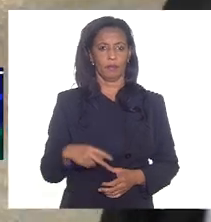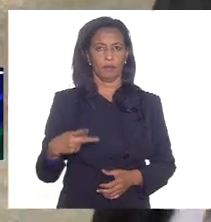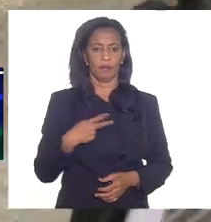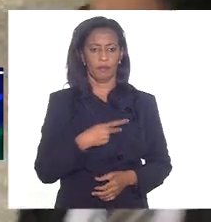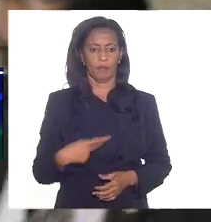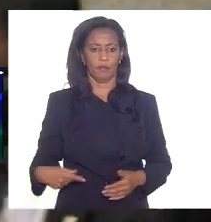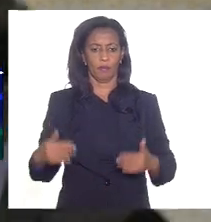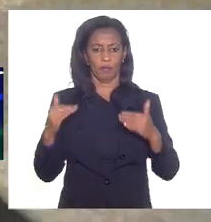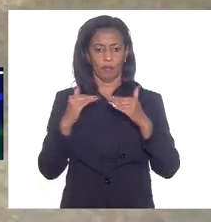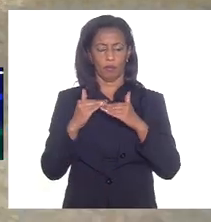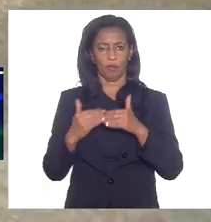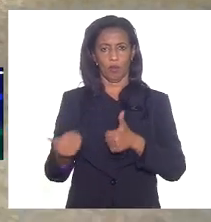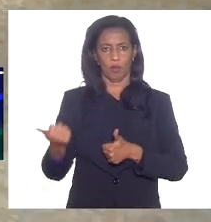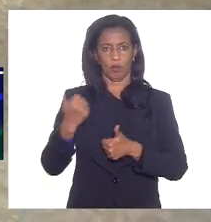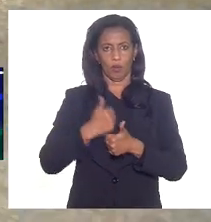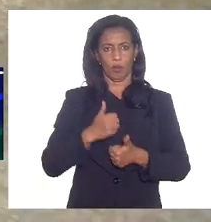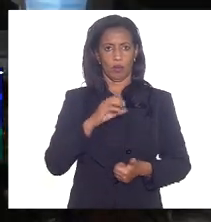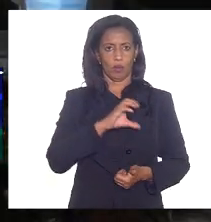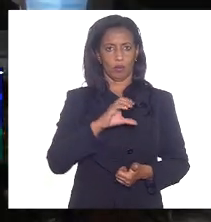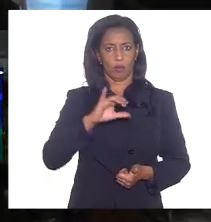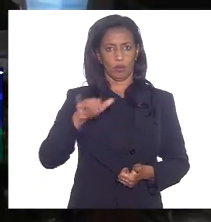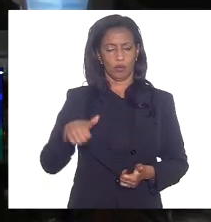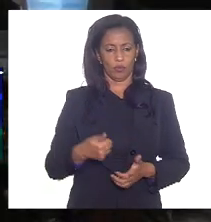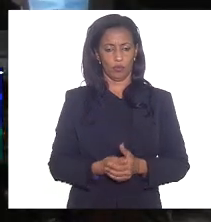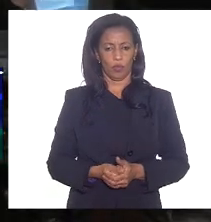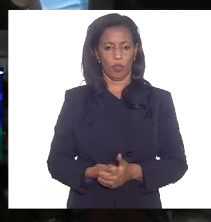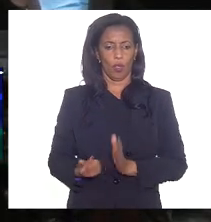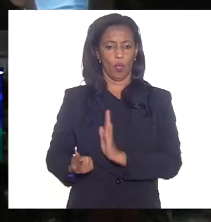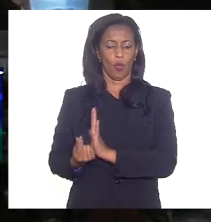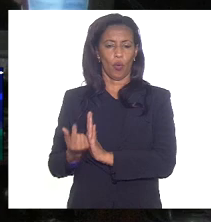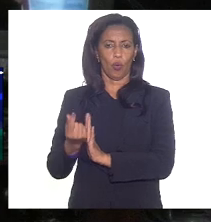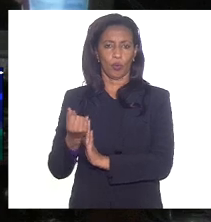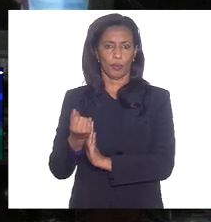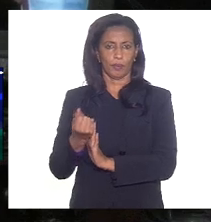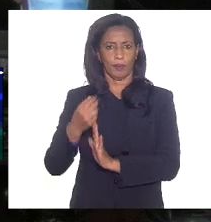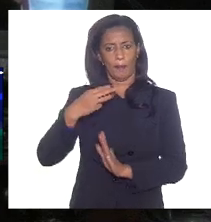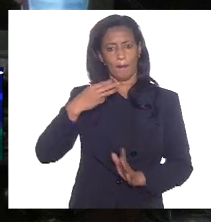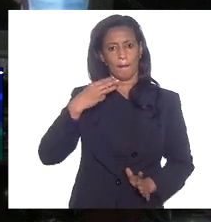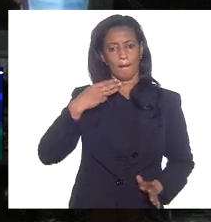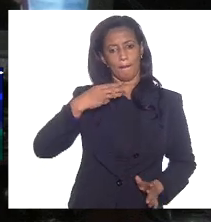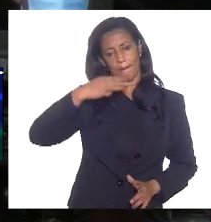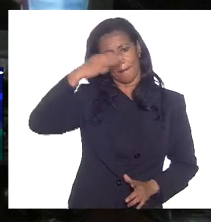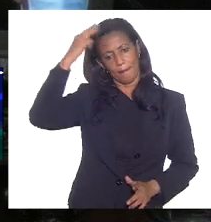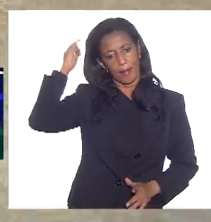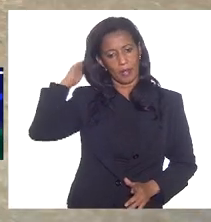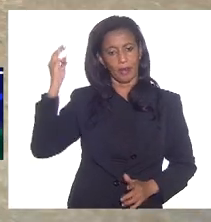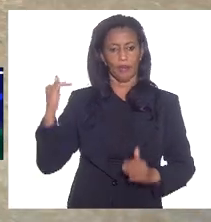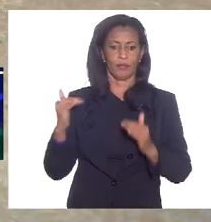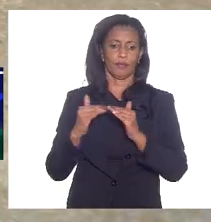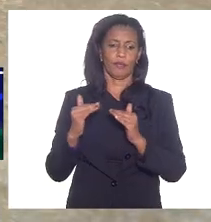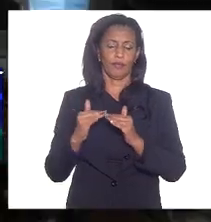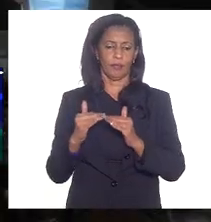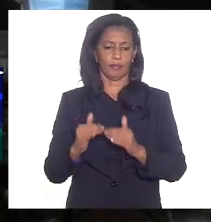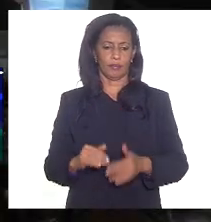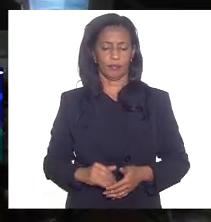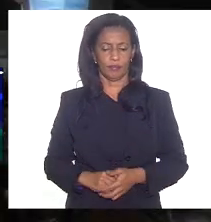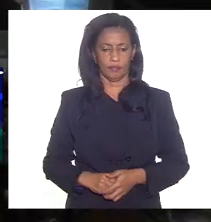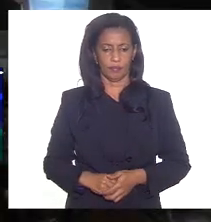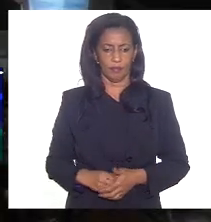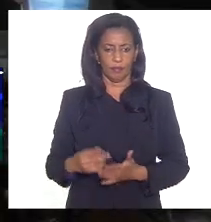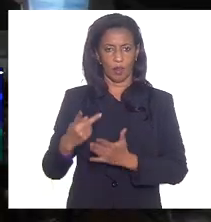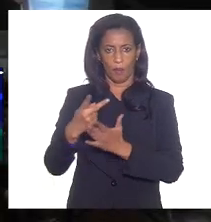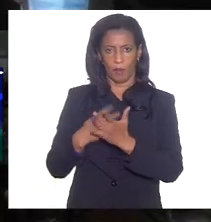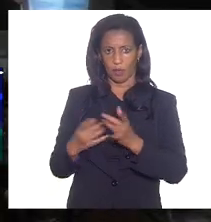Presidente, favorável substitutivo da CCJ. Pela Comissão de Orçamento, deputado Márcio Pacheco. Favorável, presidente.